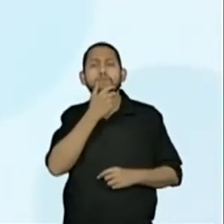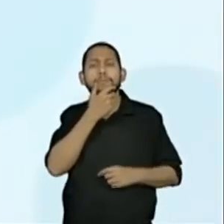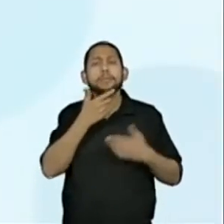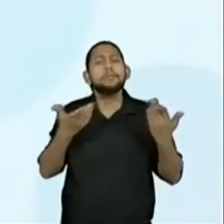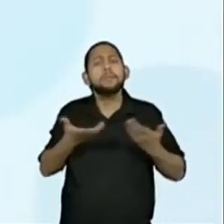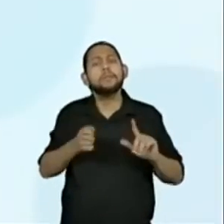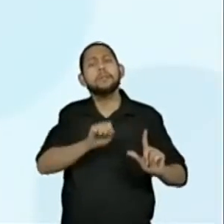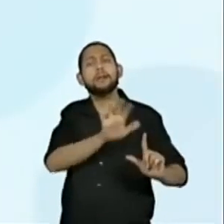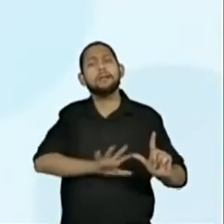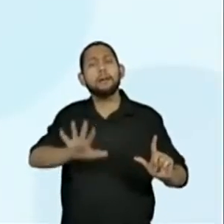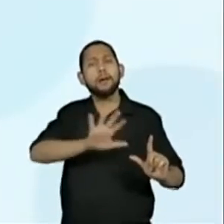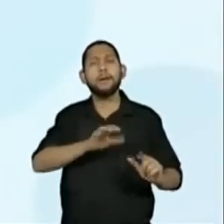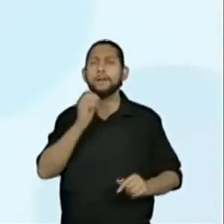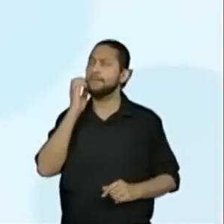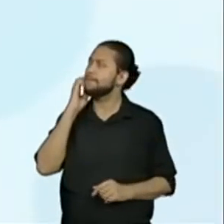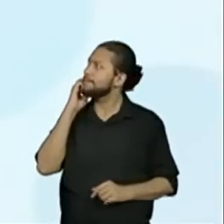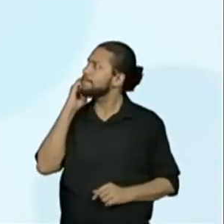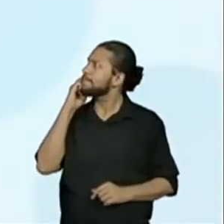x